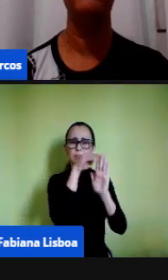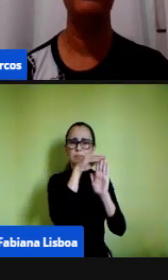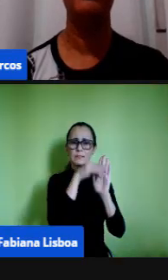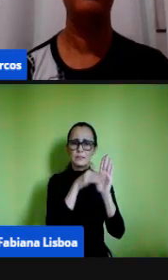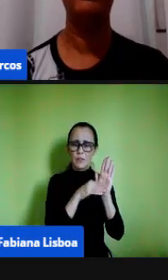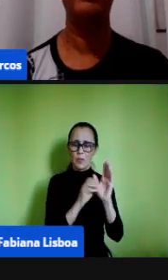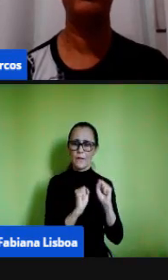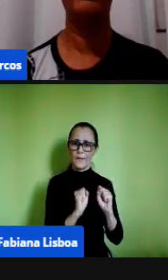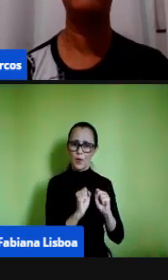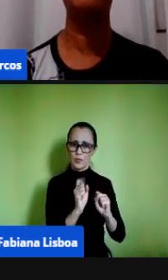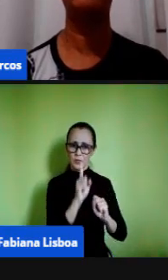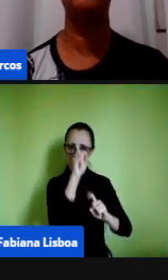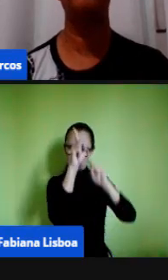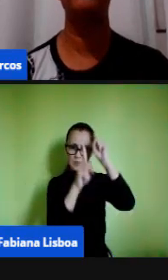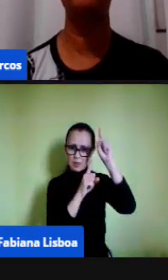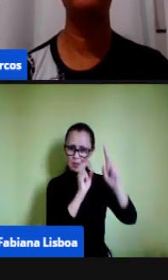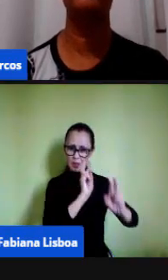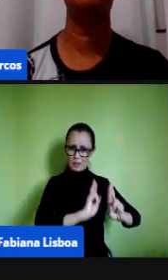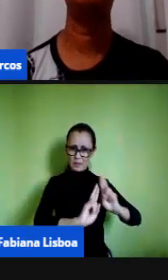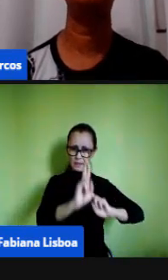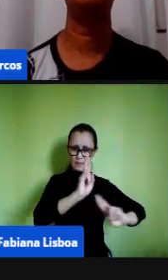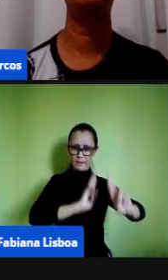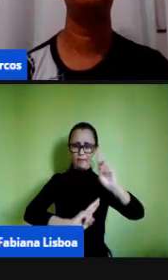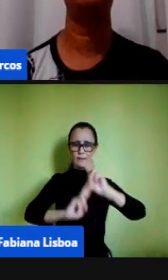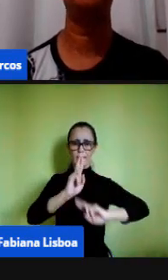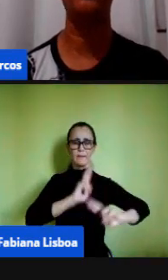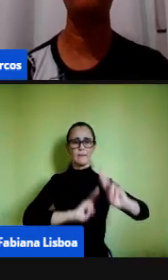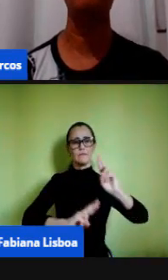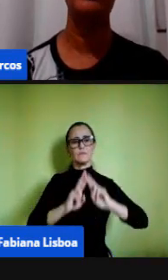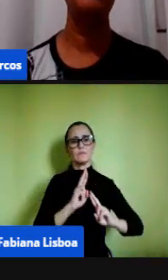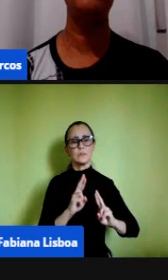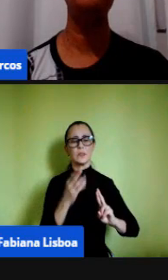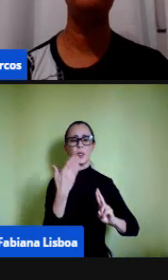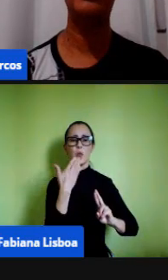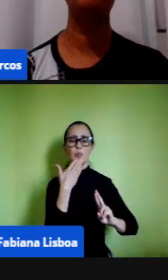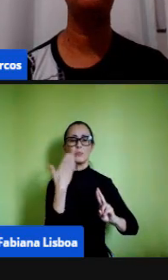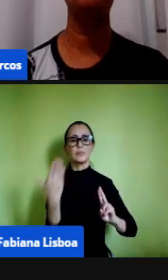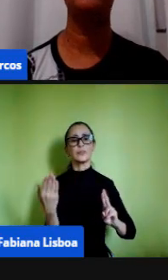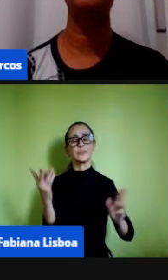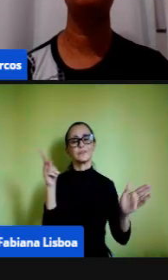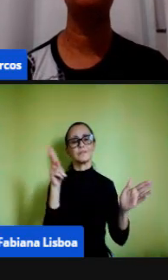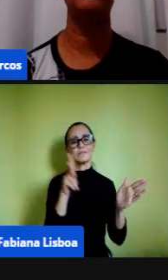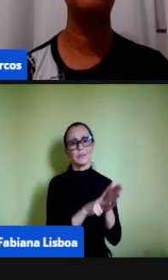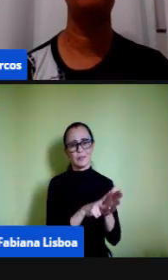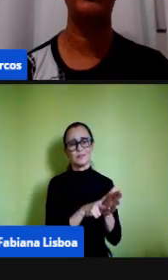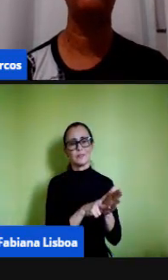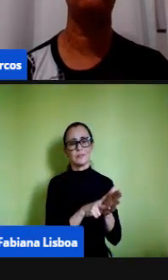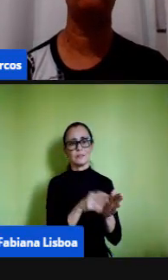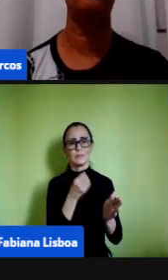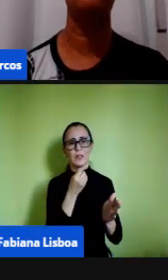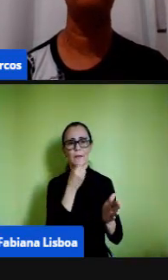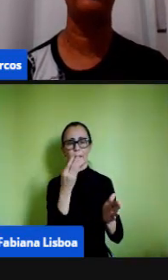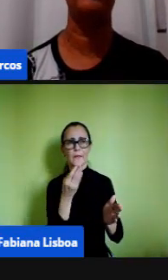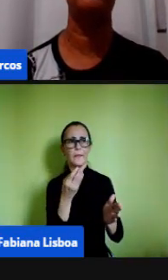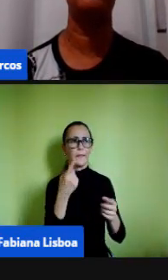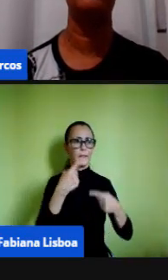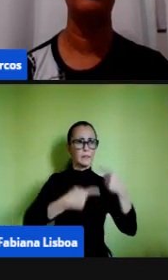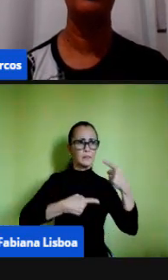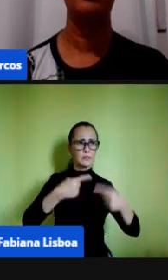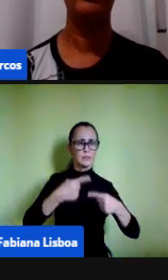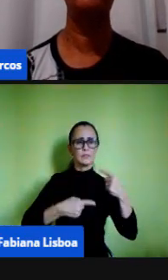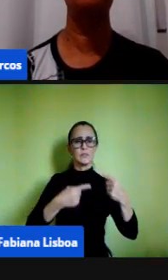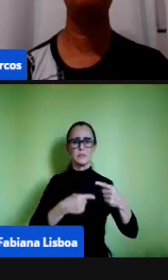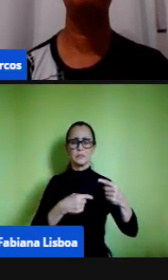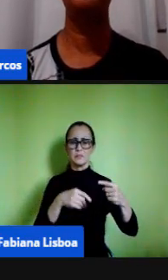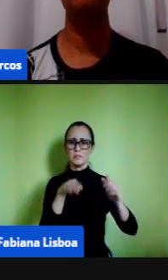responder, né, cada tipo de fórum, e é indicado, então, para discutir aspectos, os pontos